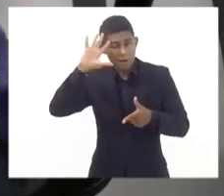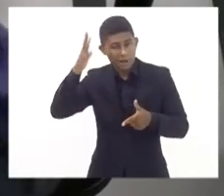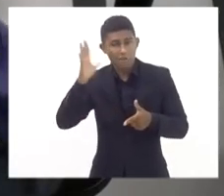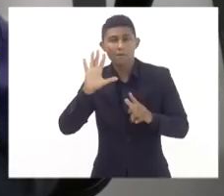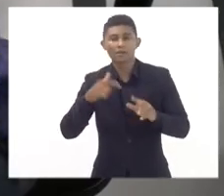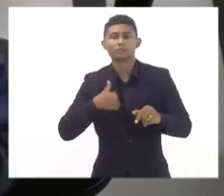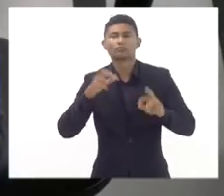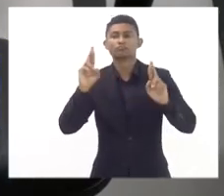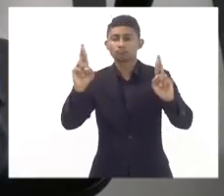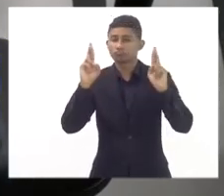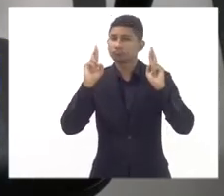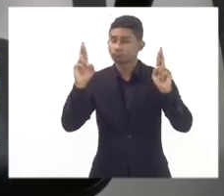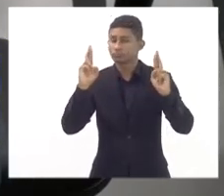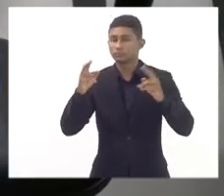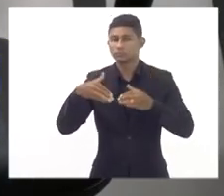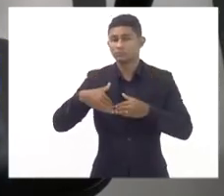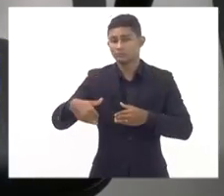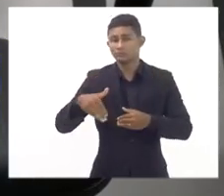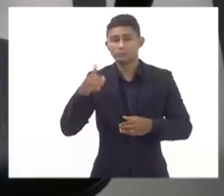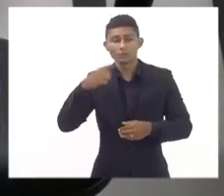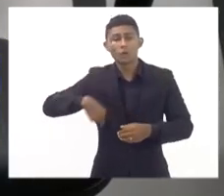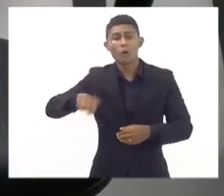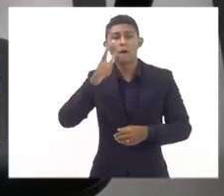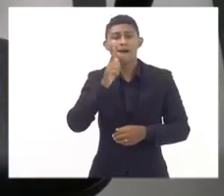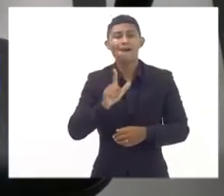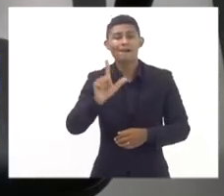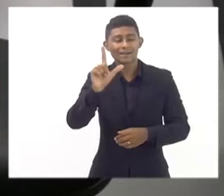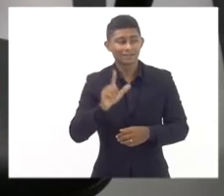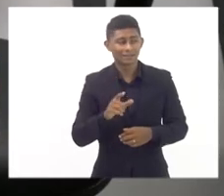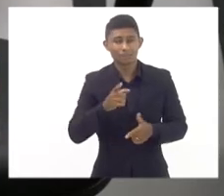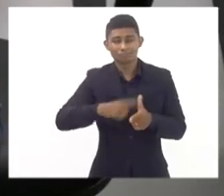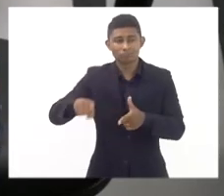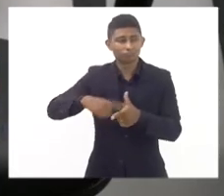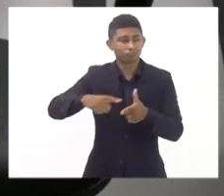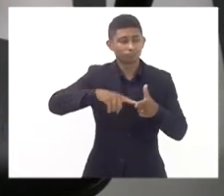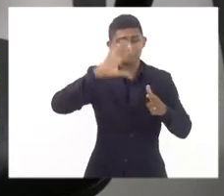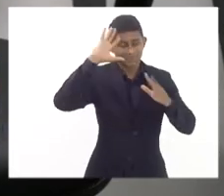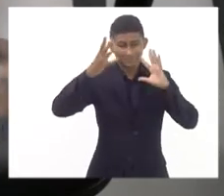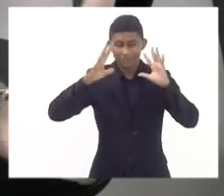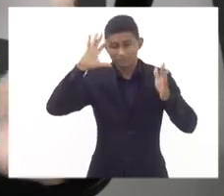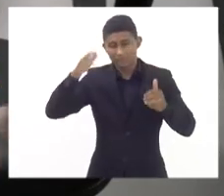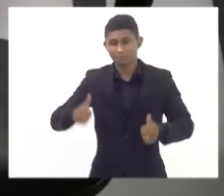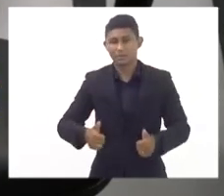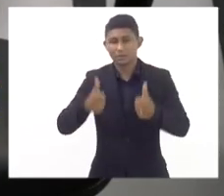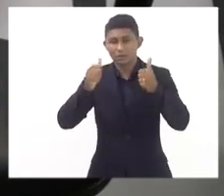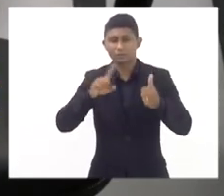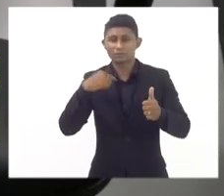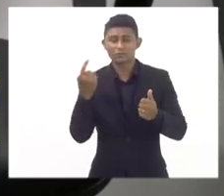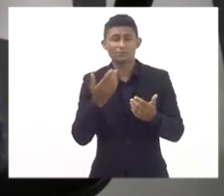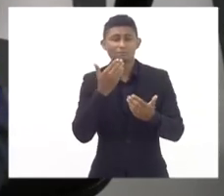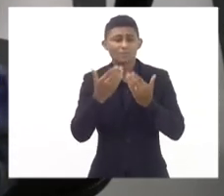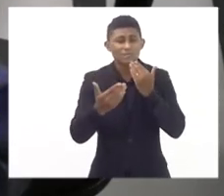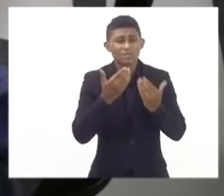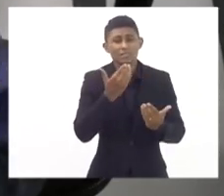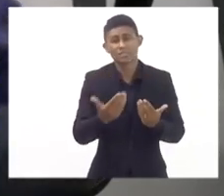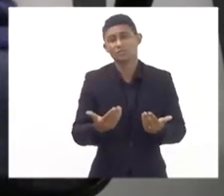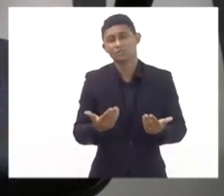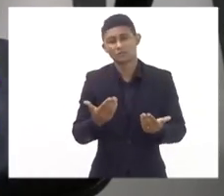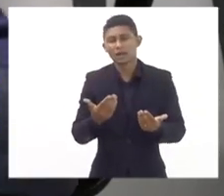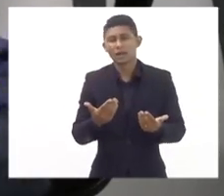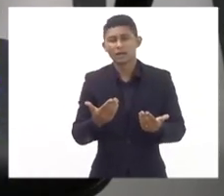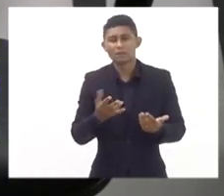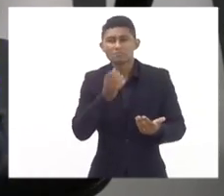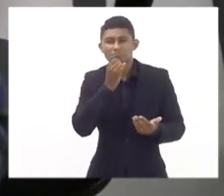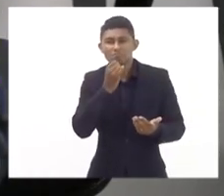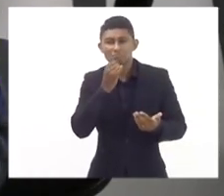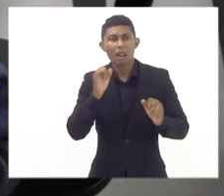otimista com a expectativa de que em breve a gente possa ter uma situação um pouco melhor do que a gente tem hoje. É o mínimo que a gente está pedindo, né? Não está pedindo nada extraordinário,